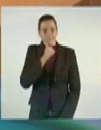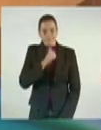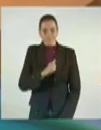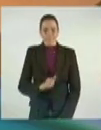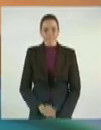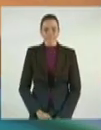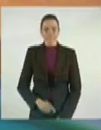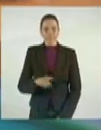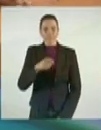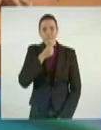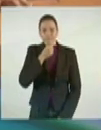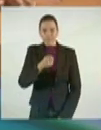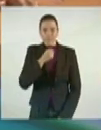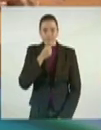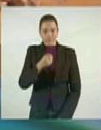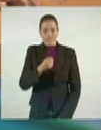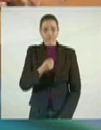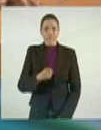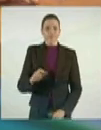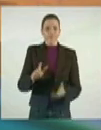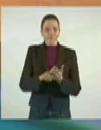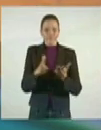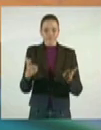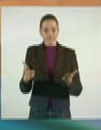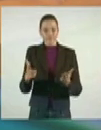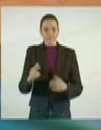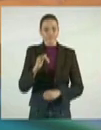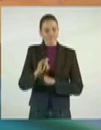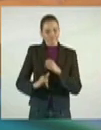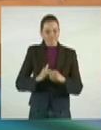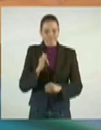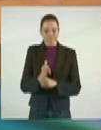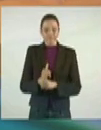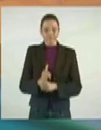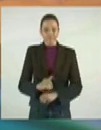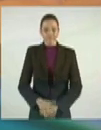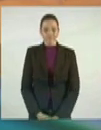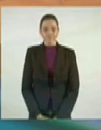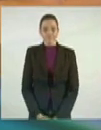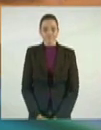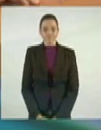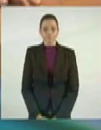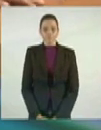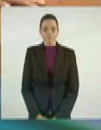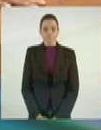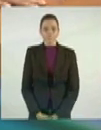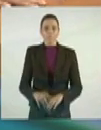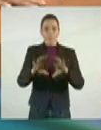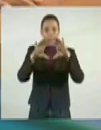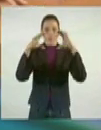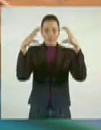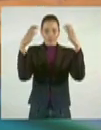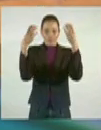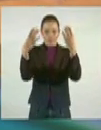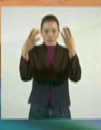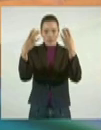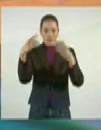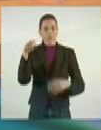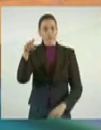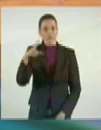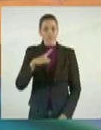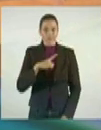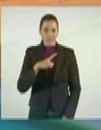imprensa Radialistas jornalistas blogueiros galeria hoje ocupada por